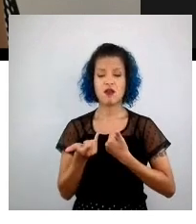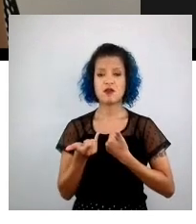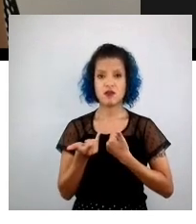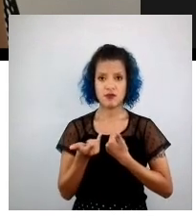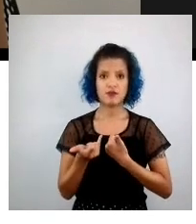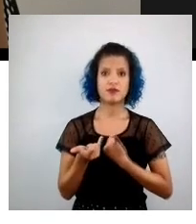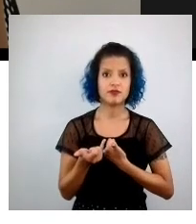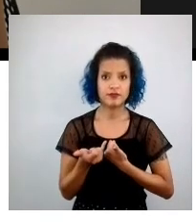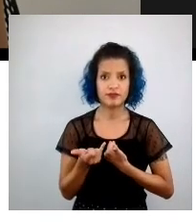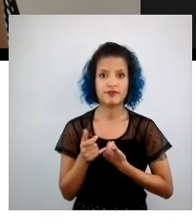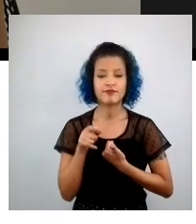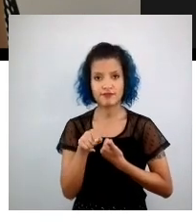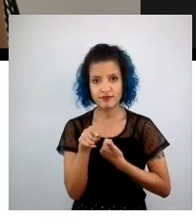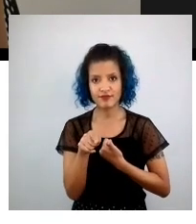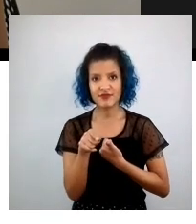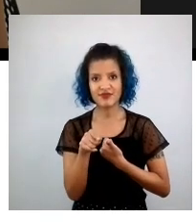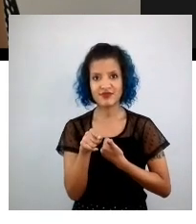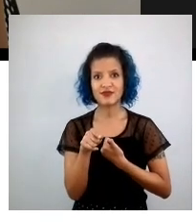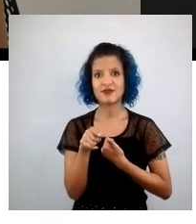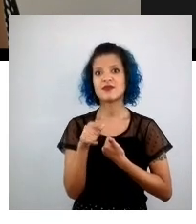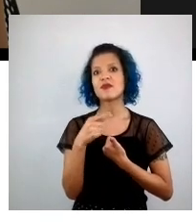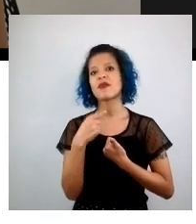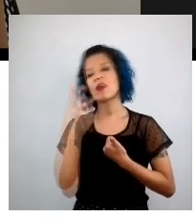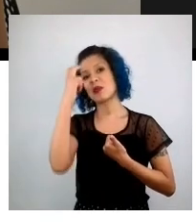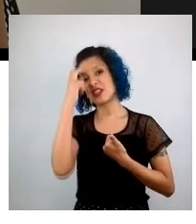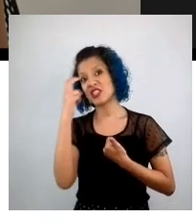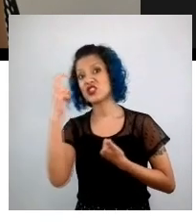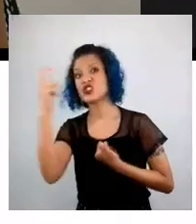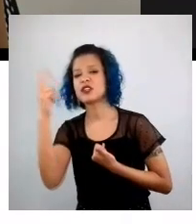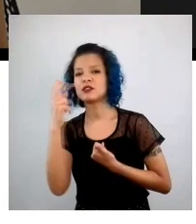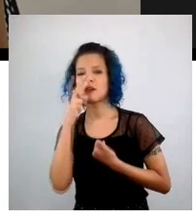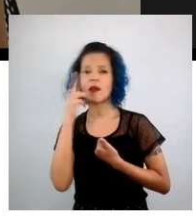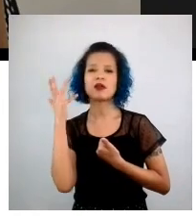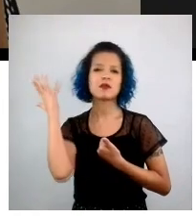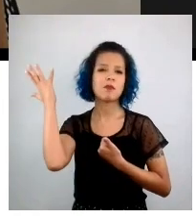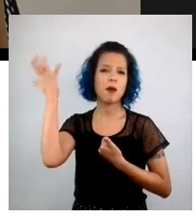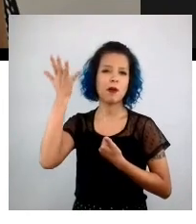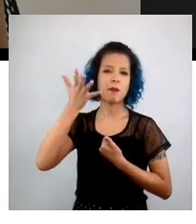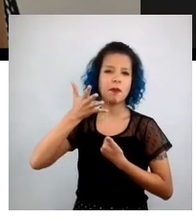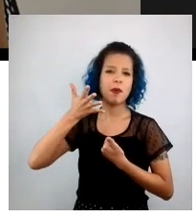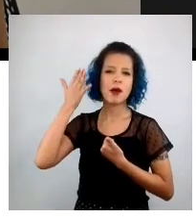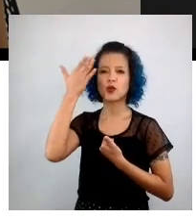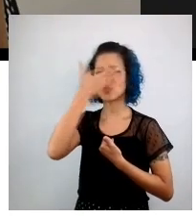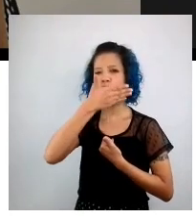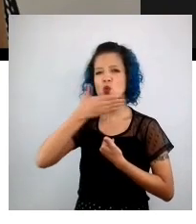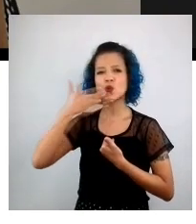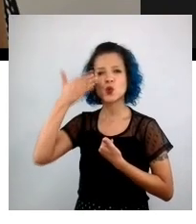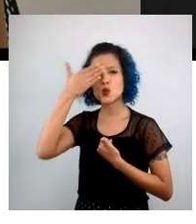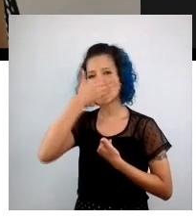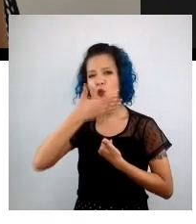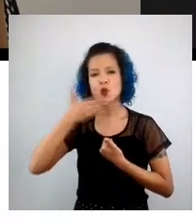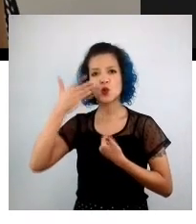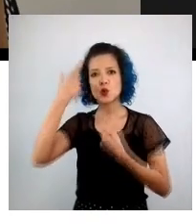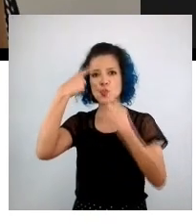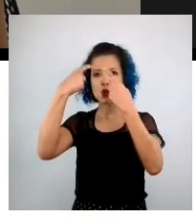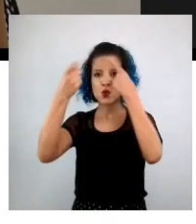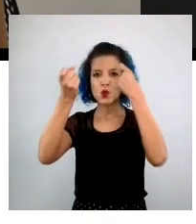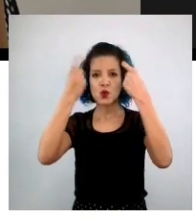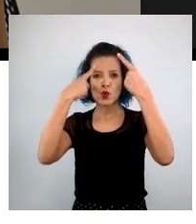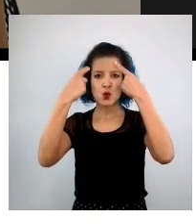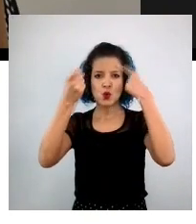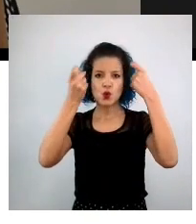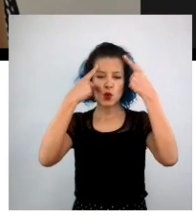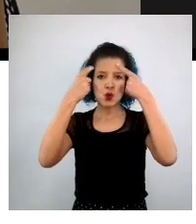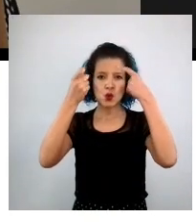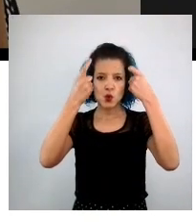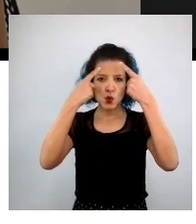de uma inteligência, de uma eloquência, de uma potência criativa. Quando eu vejo as coisas que você produz, a